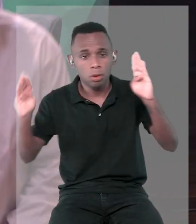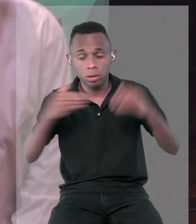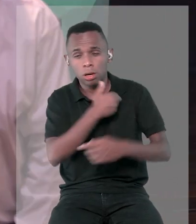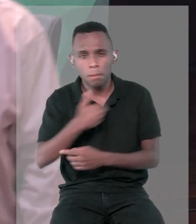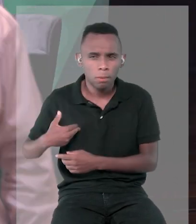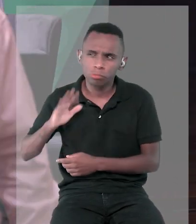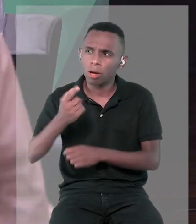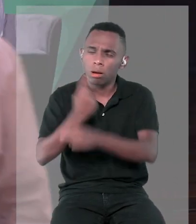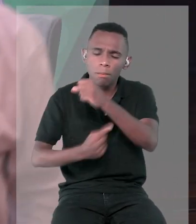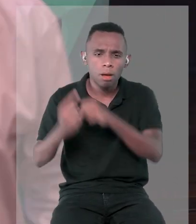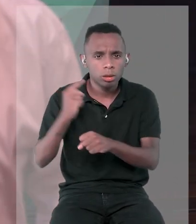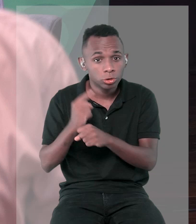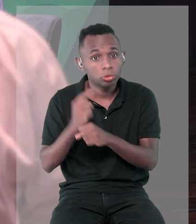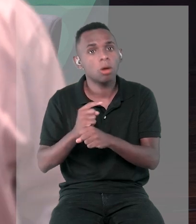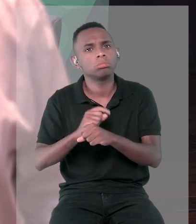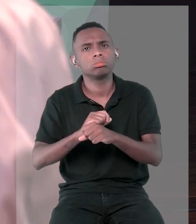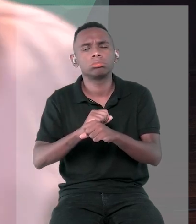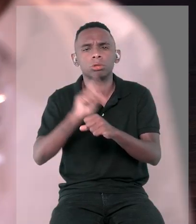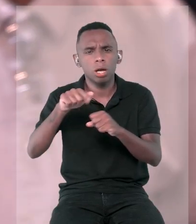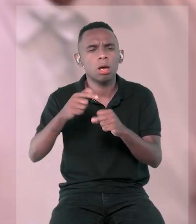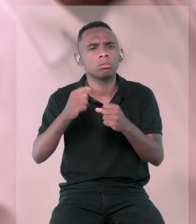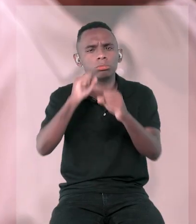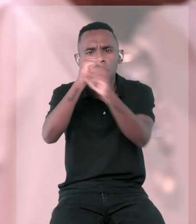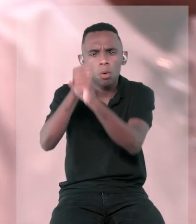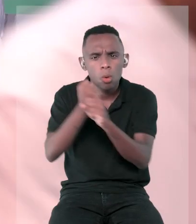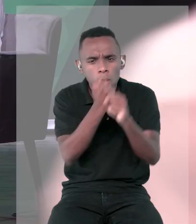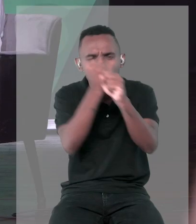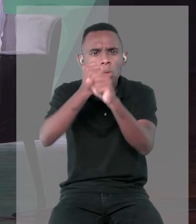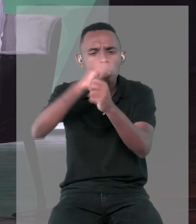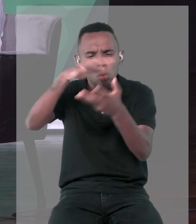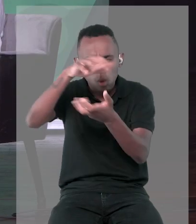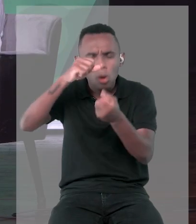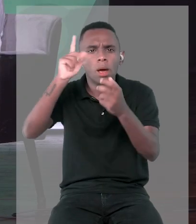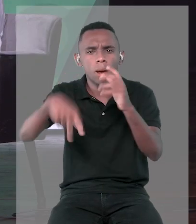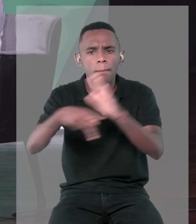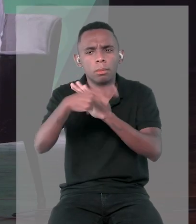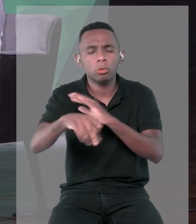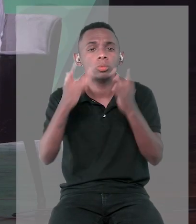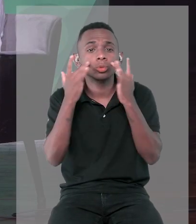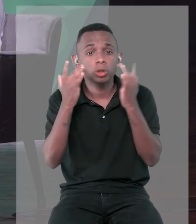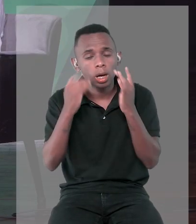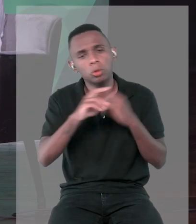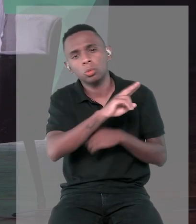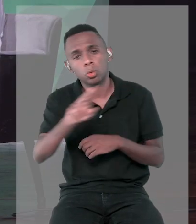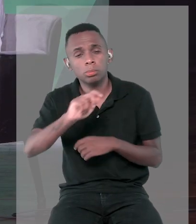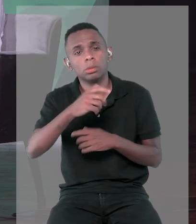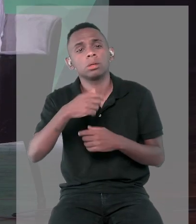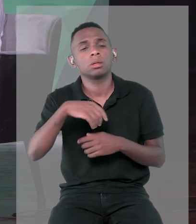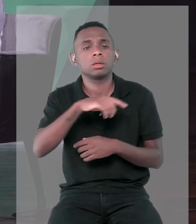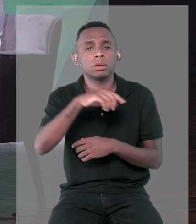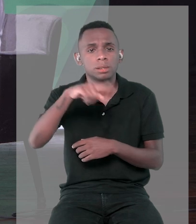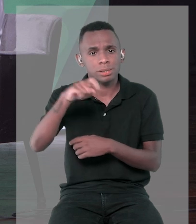polo na cor vermelho com uma calça marrom. Nádia é uma mulher branca de cabelos castanhos na altura